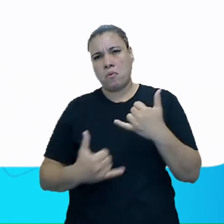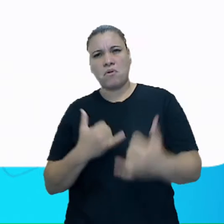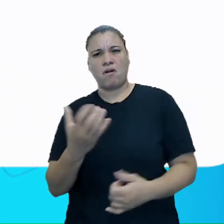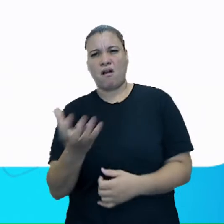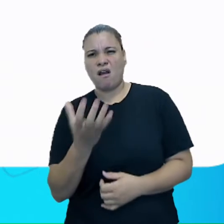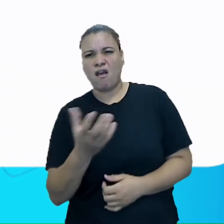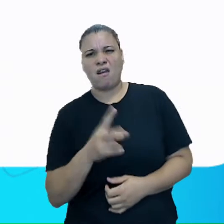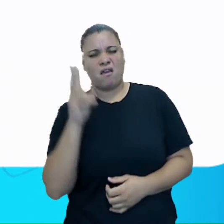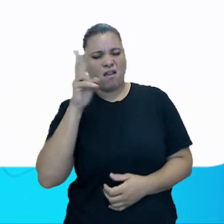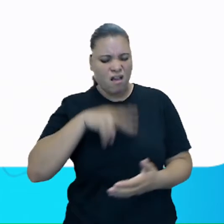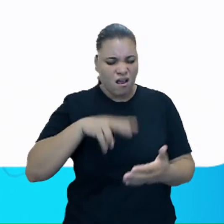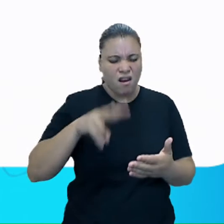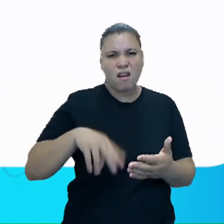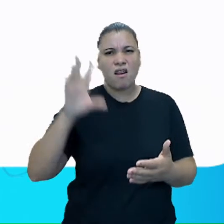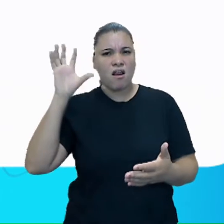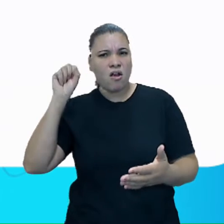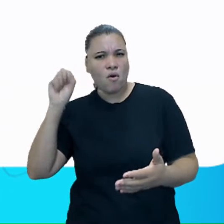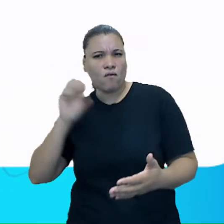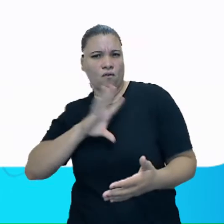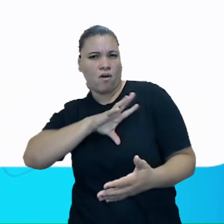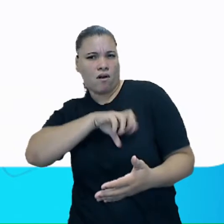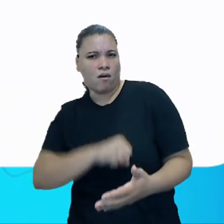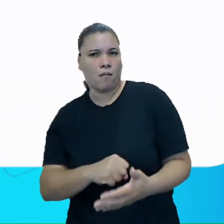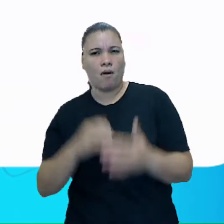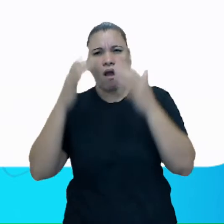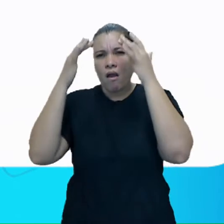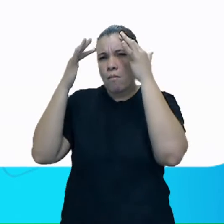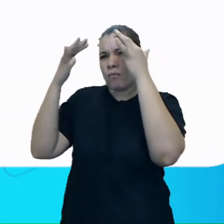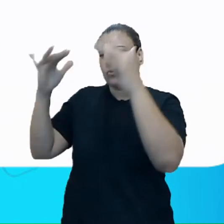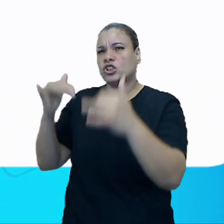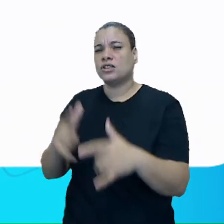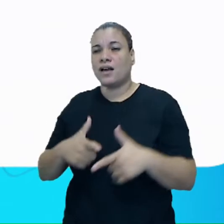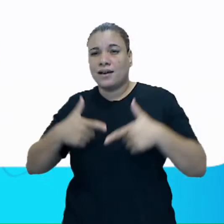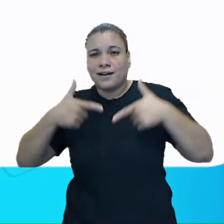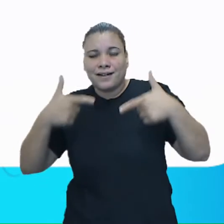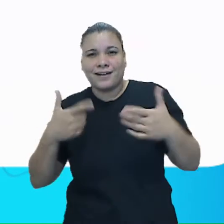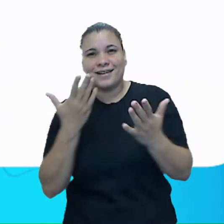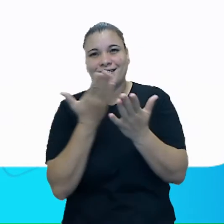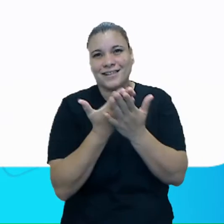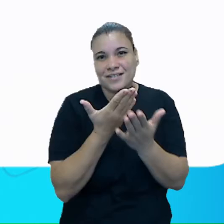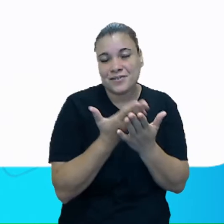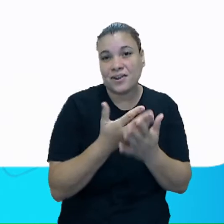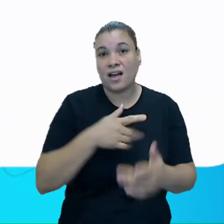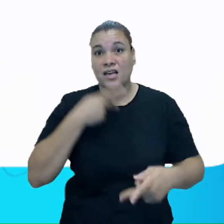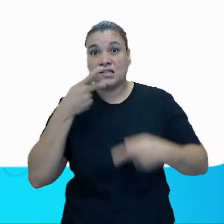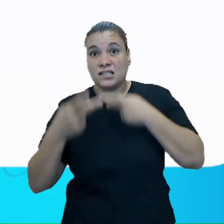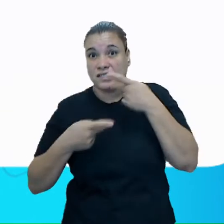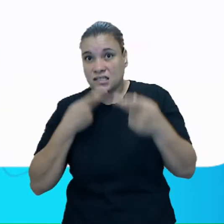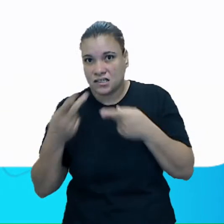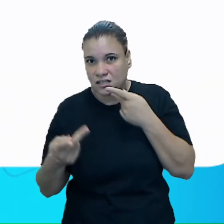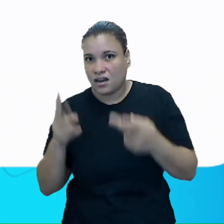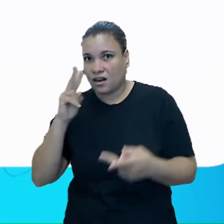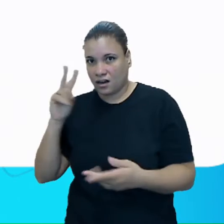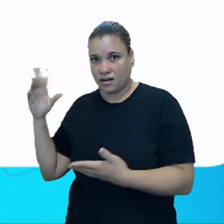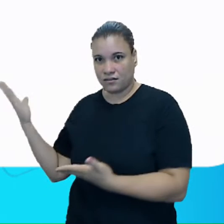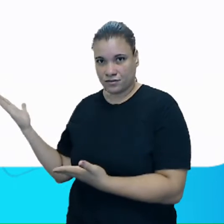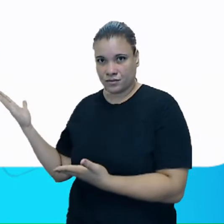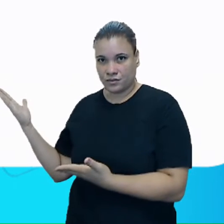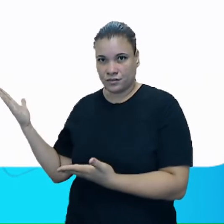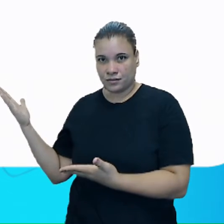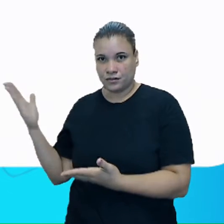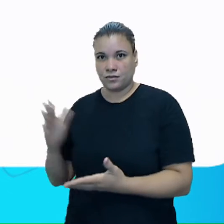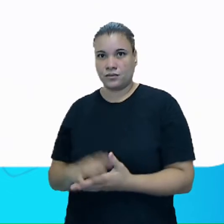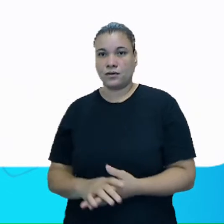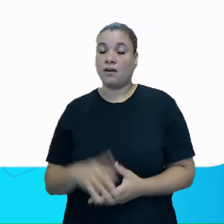ouvir, amar, imaginar, rir, estudar e criticar. Esses serão os verbos que geralmente vão